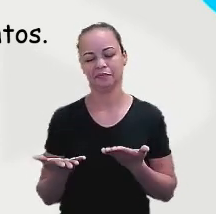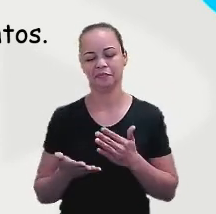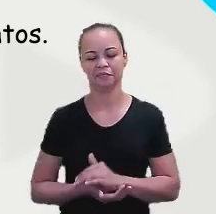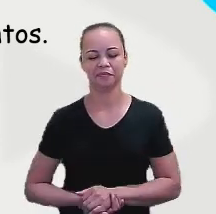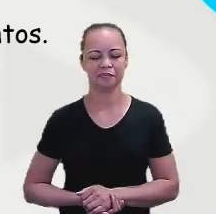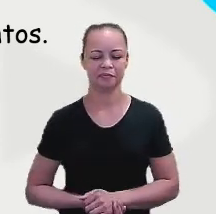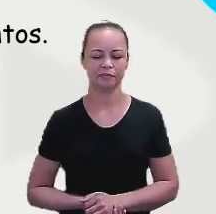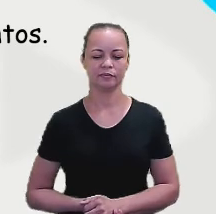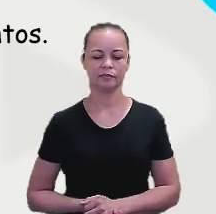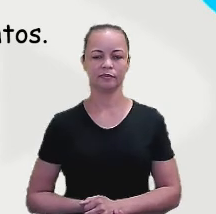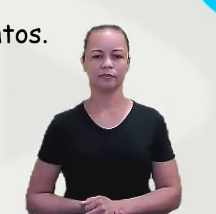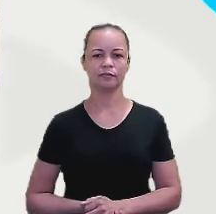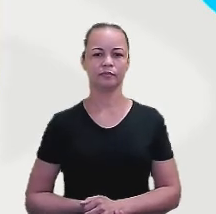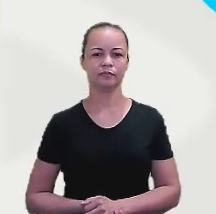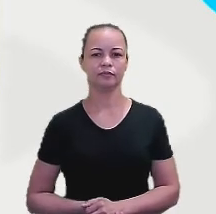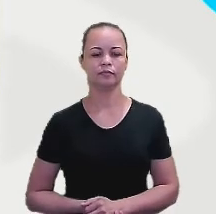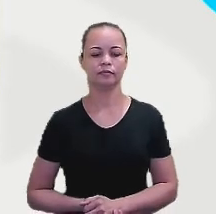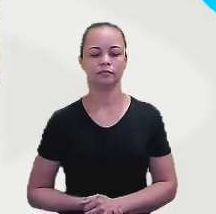lá.